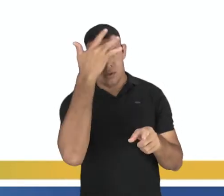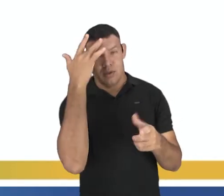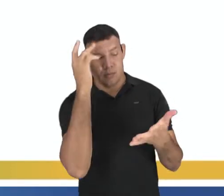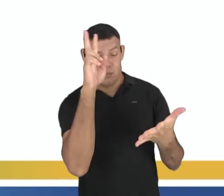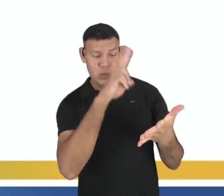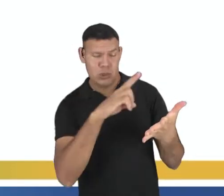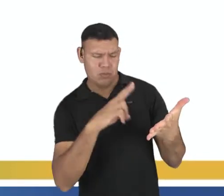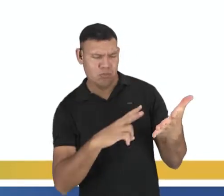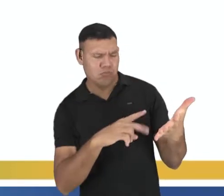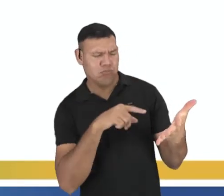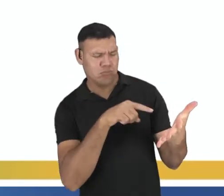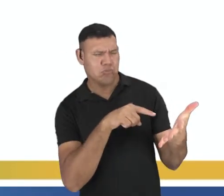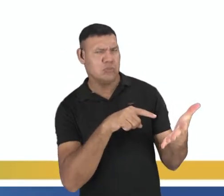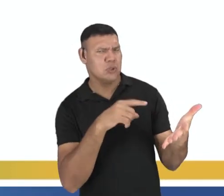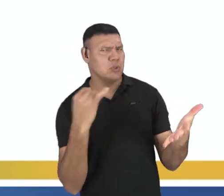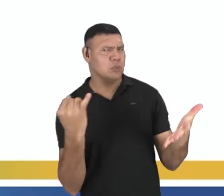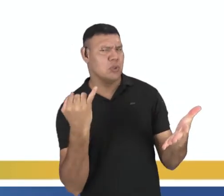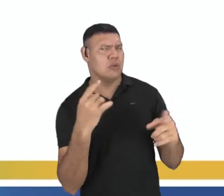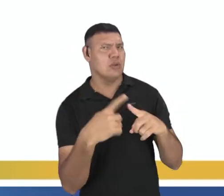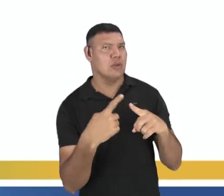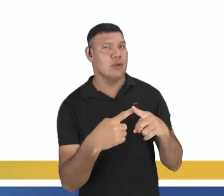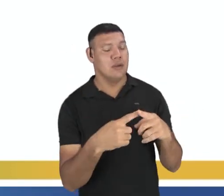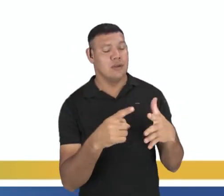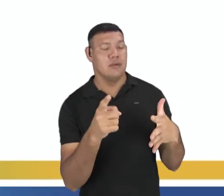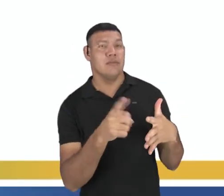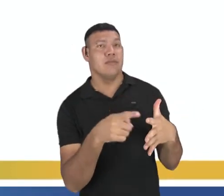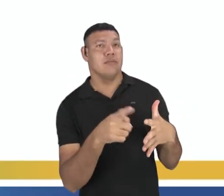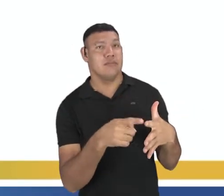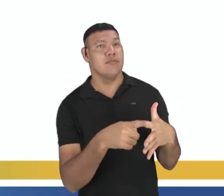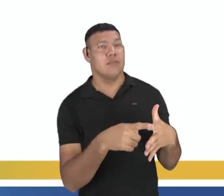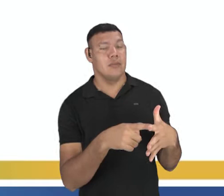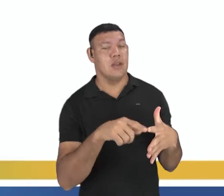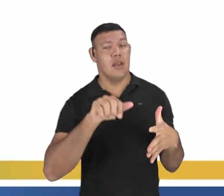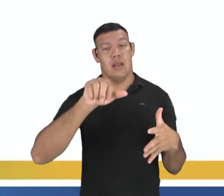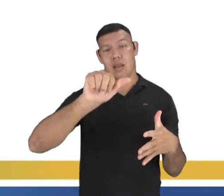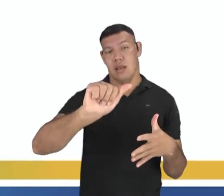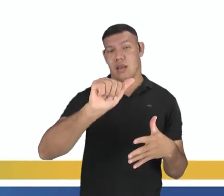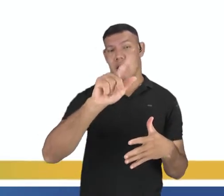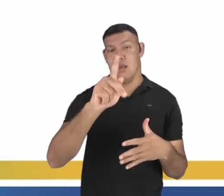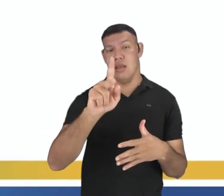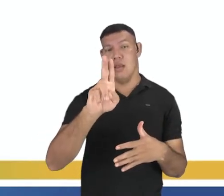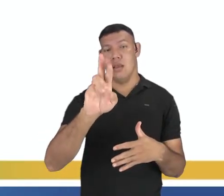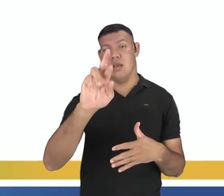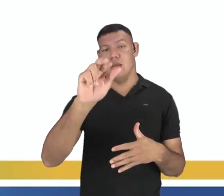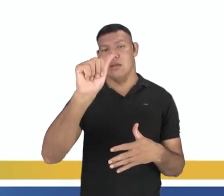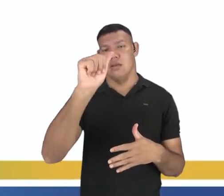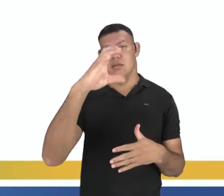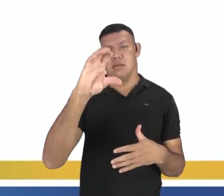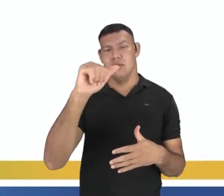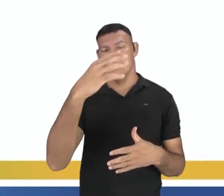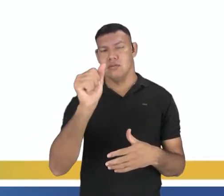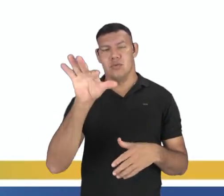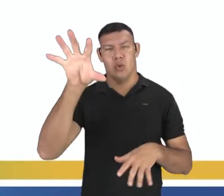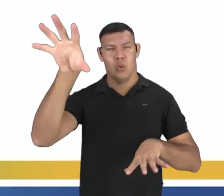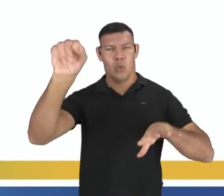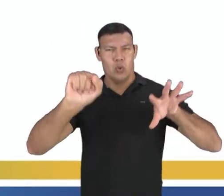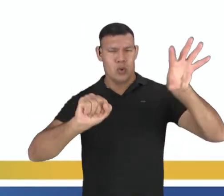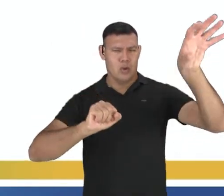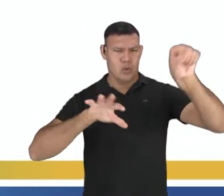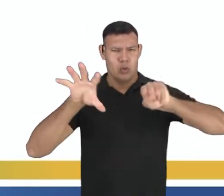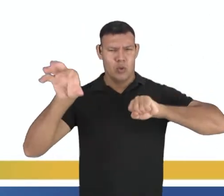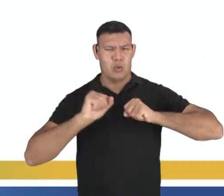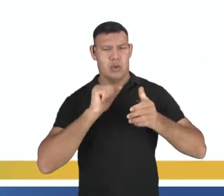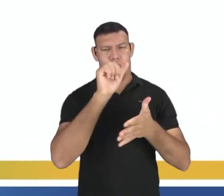querer ler aquele texto? 2. A apuração é o recolhimento das informações,